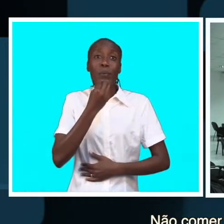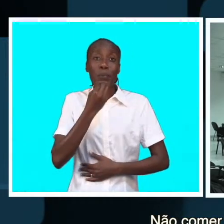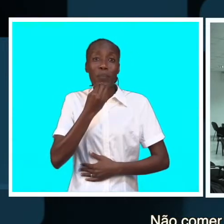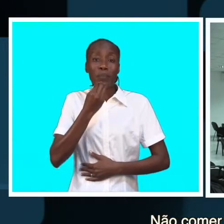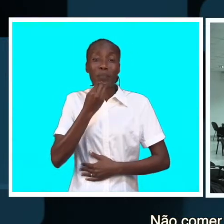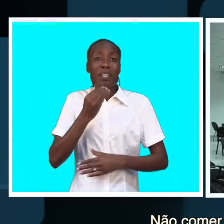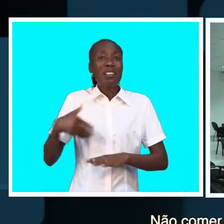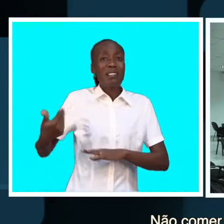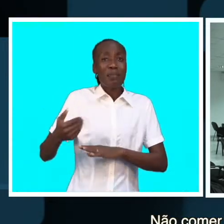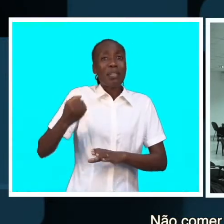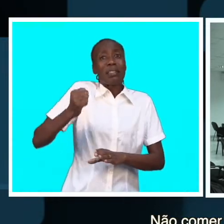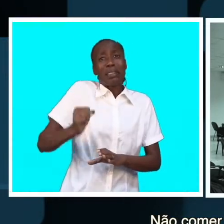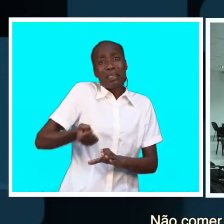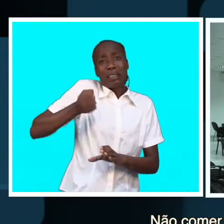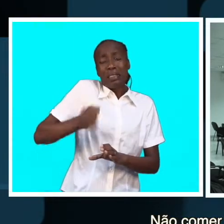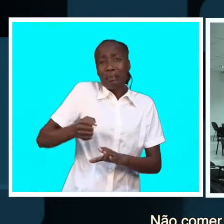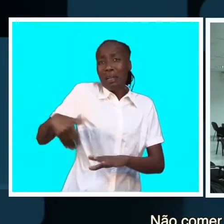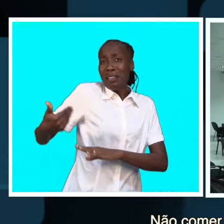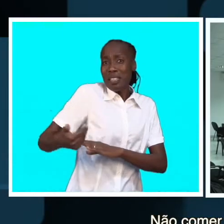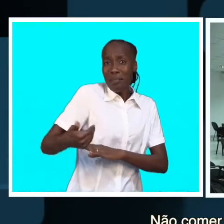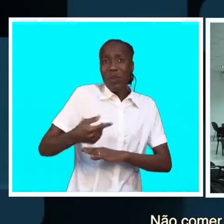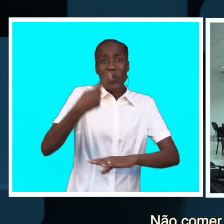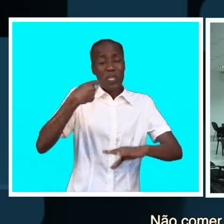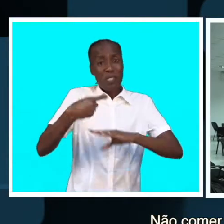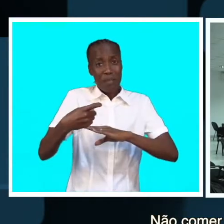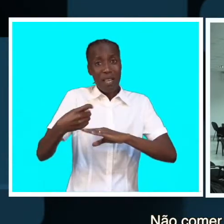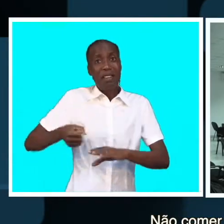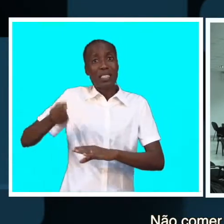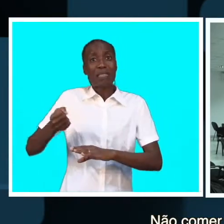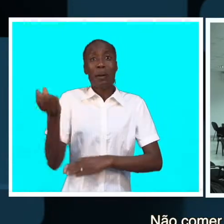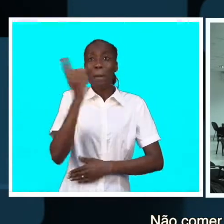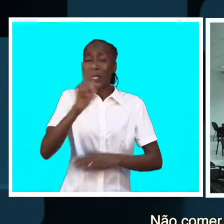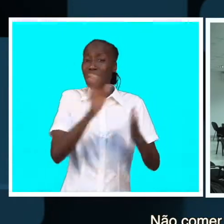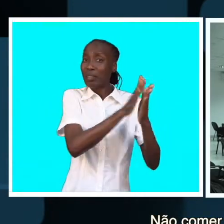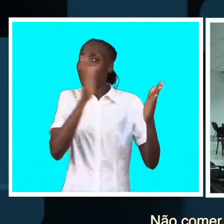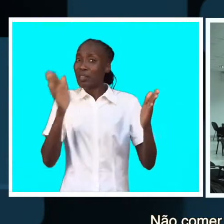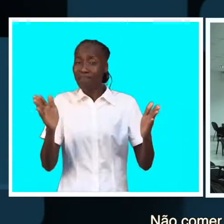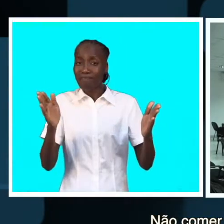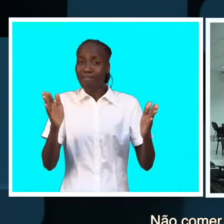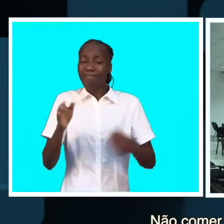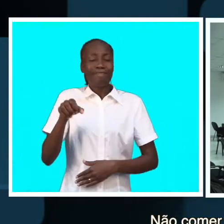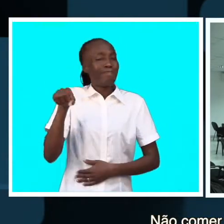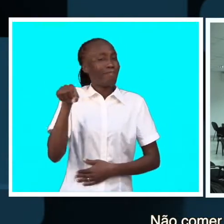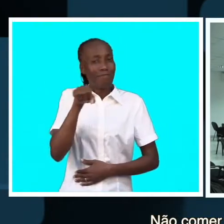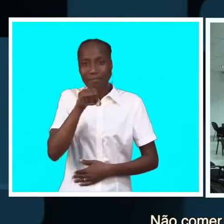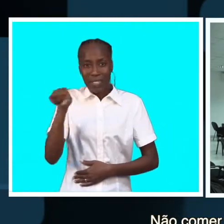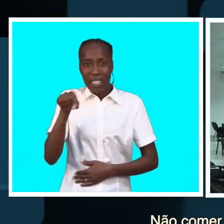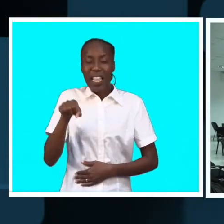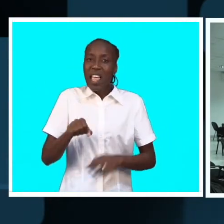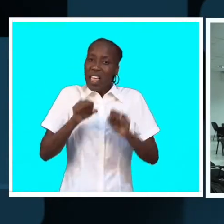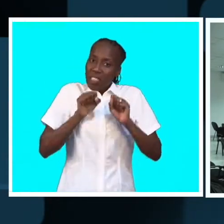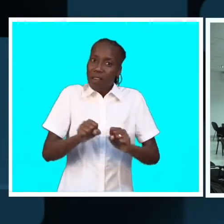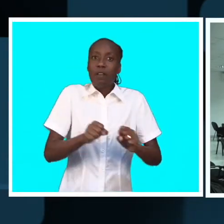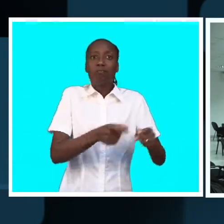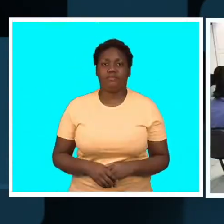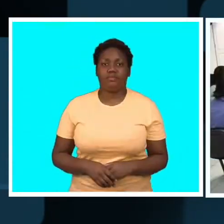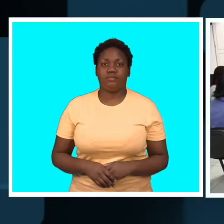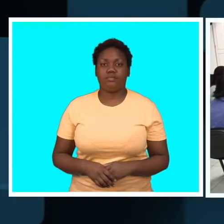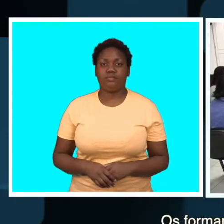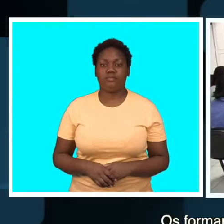se for shima, comemos shima toda semana ou todos os meses, assim. Pelo menos temos de diversificar os